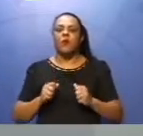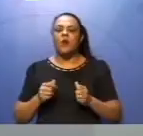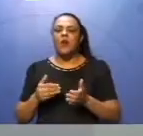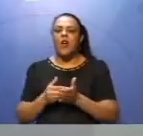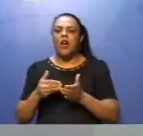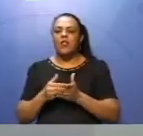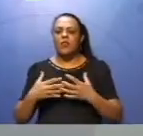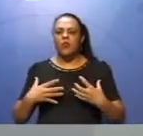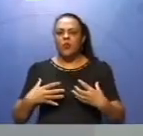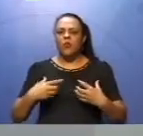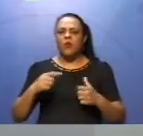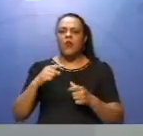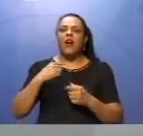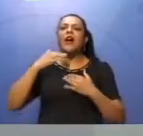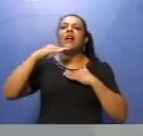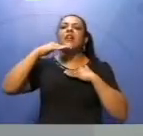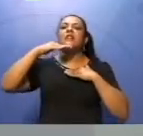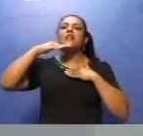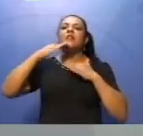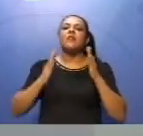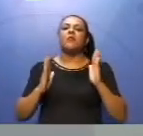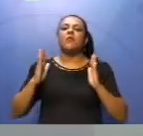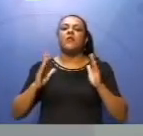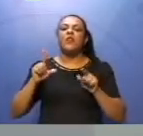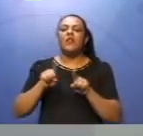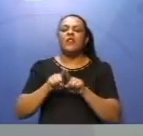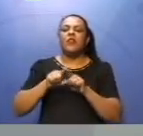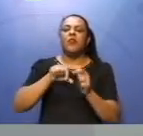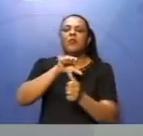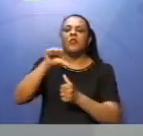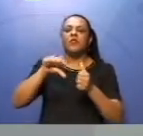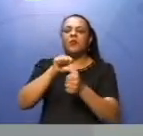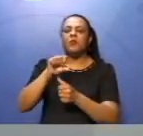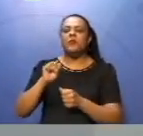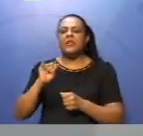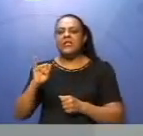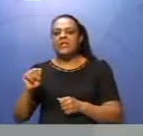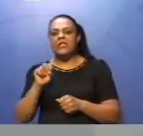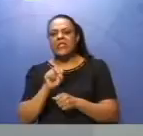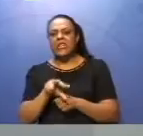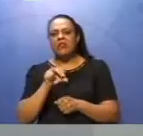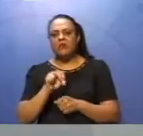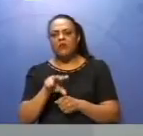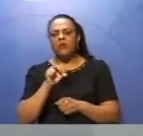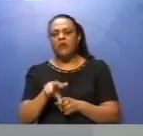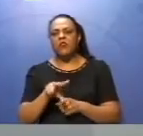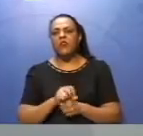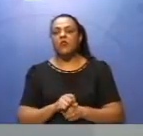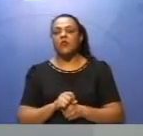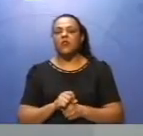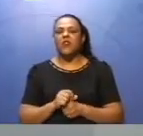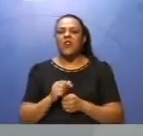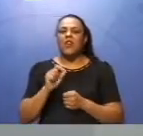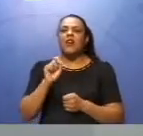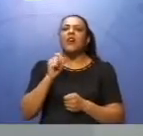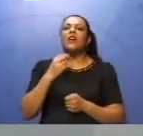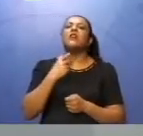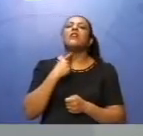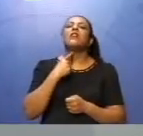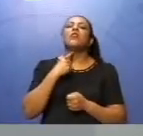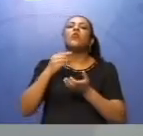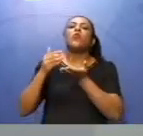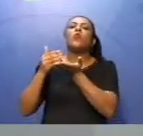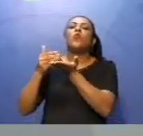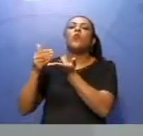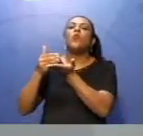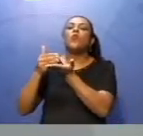nos pulmões. Então, aqui, quando entra algum vírus ou partícula estranha, já no início da cavidade nasal,